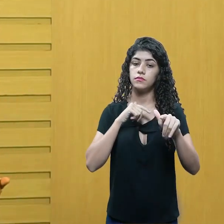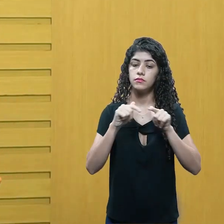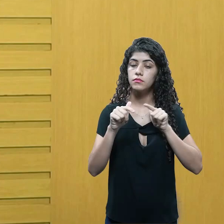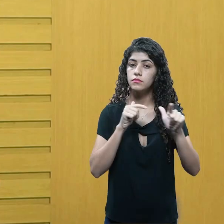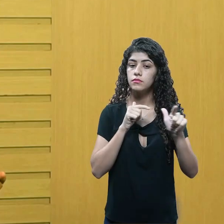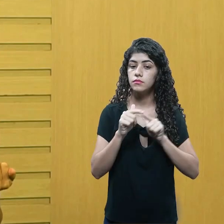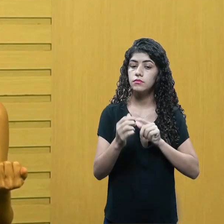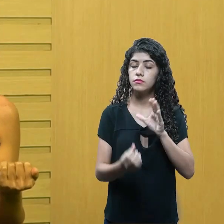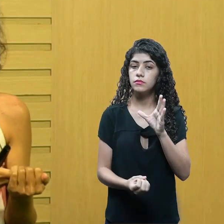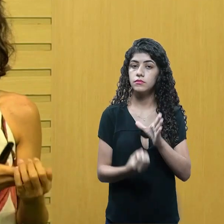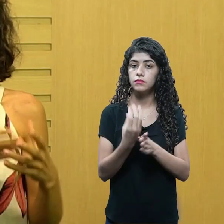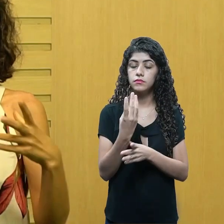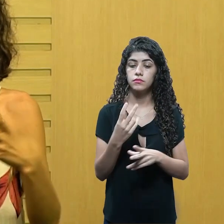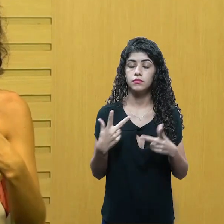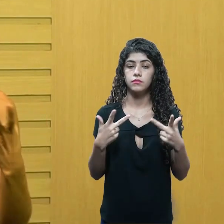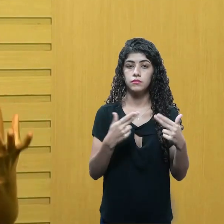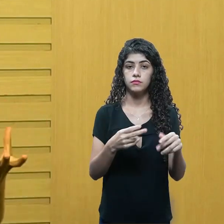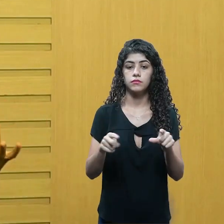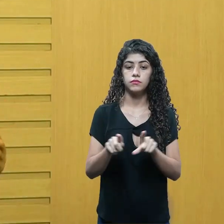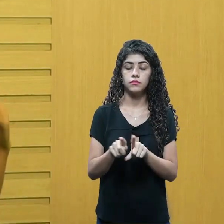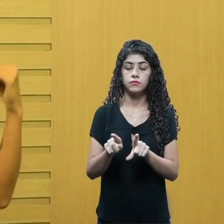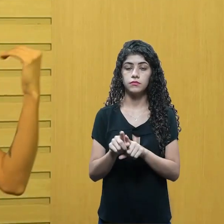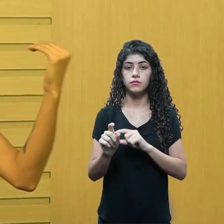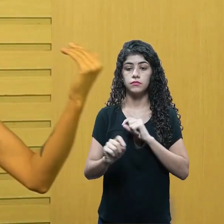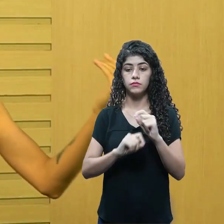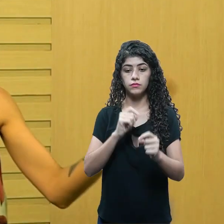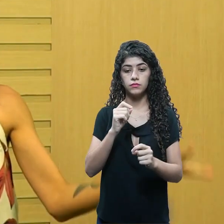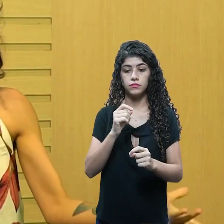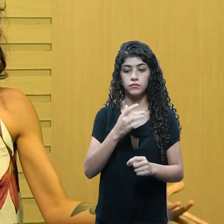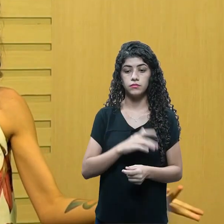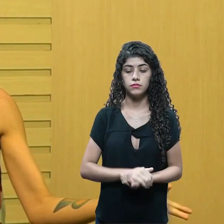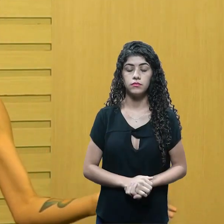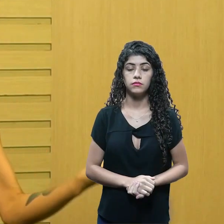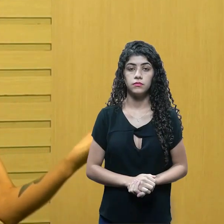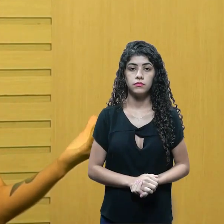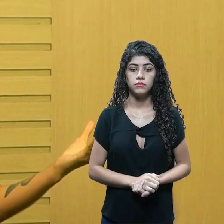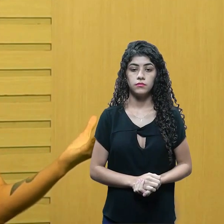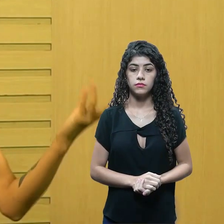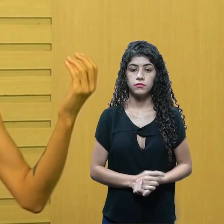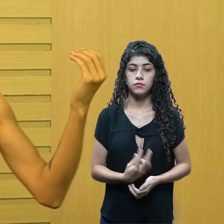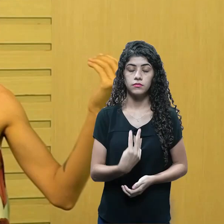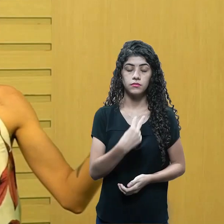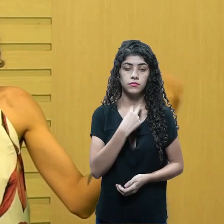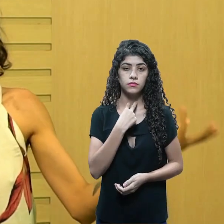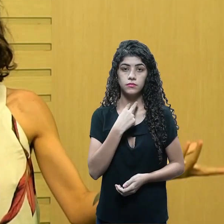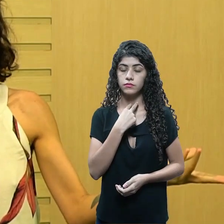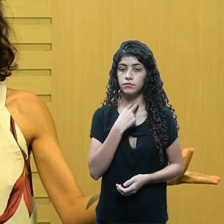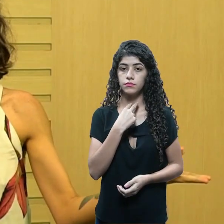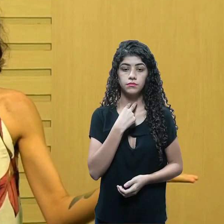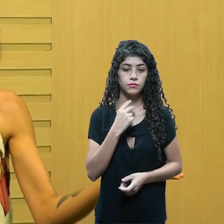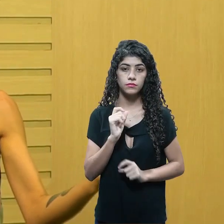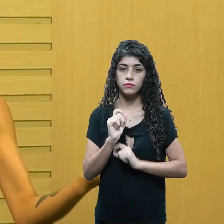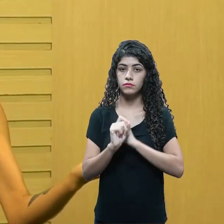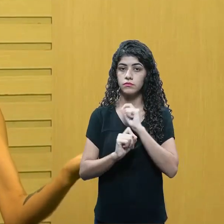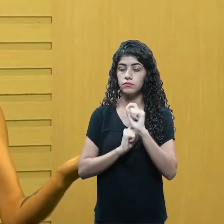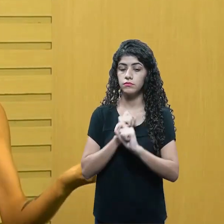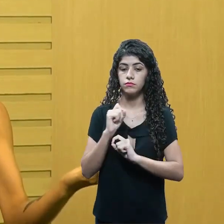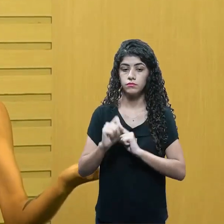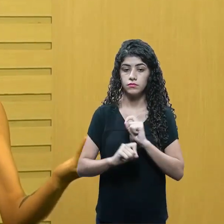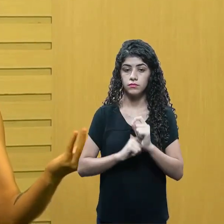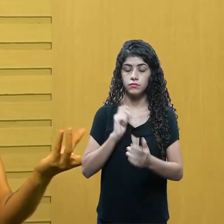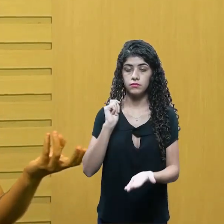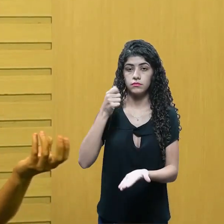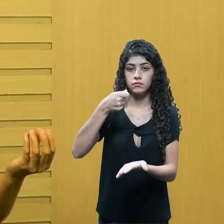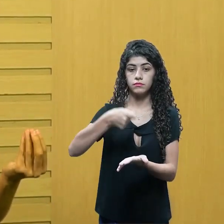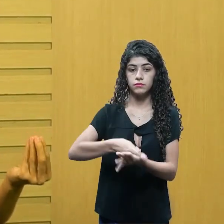correspondente a esse serviço. Da mesma maneira, uma produtora, ela não pode ser paga